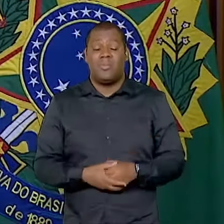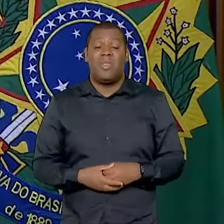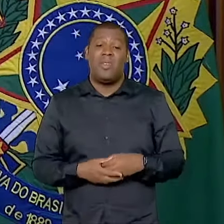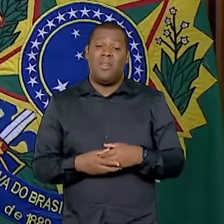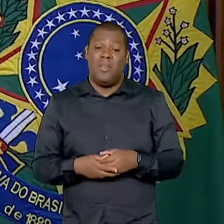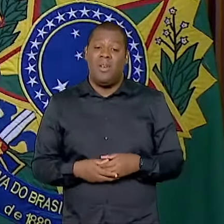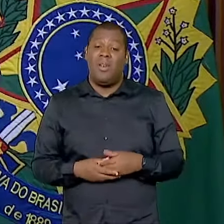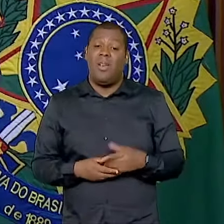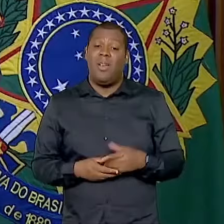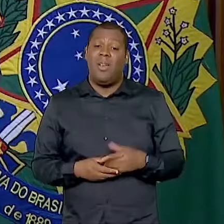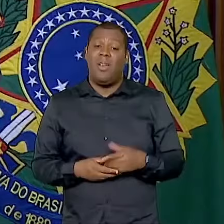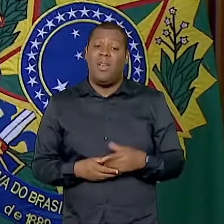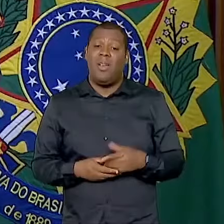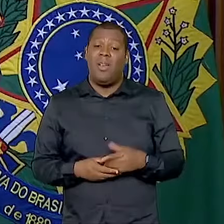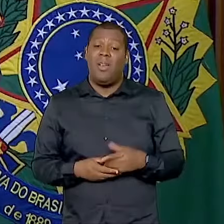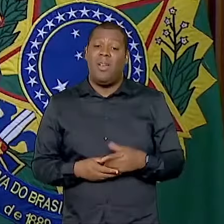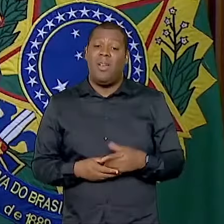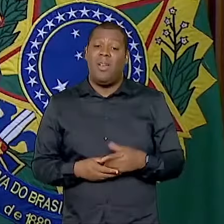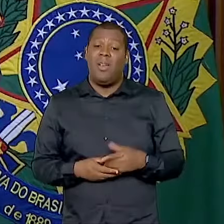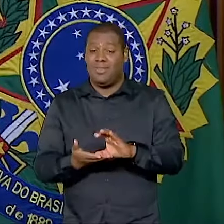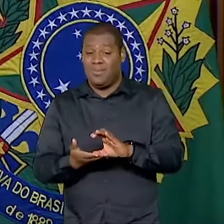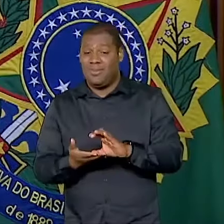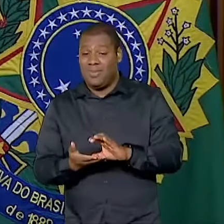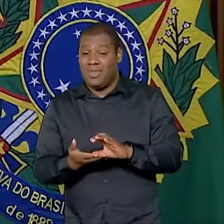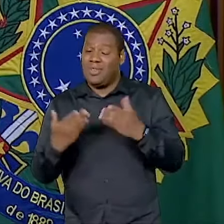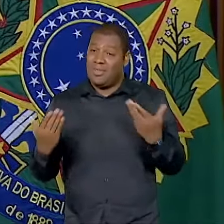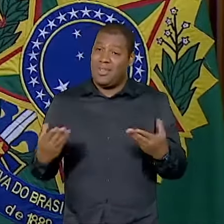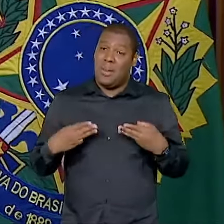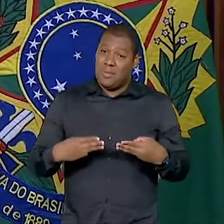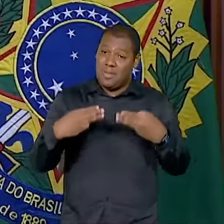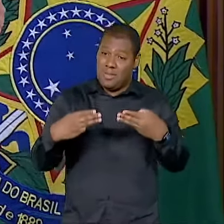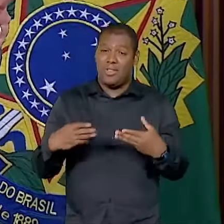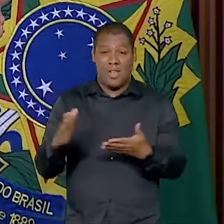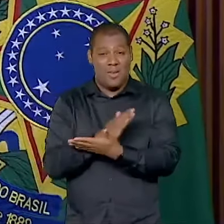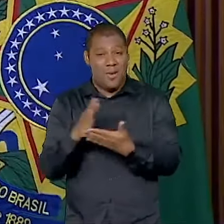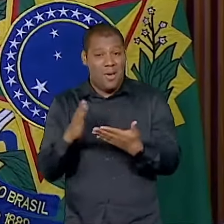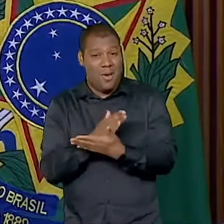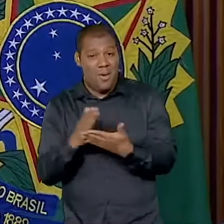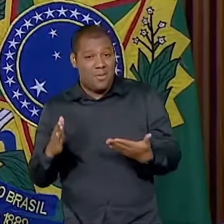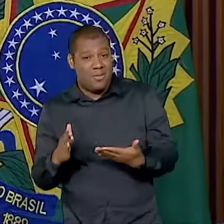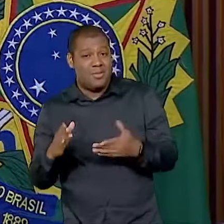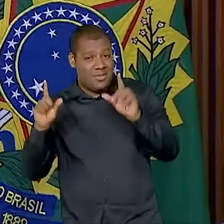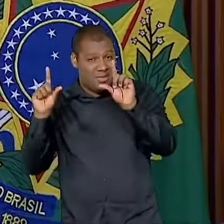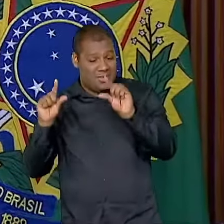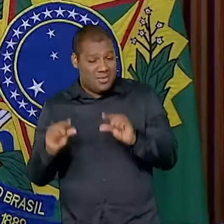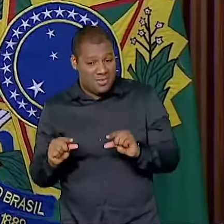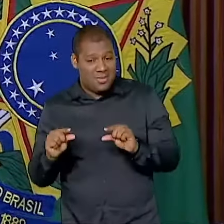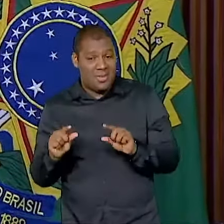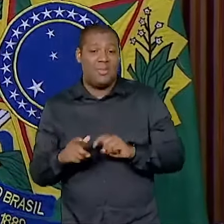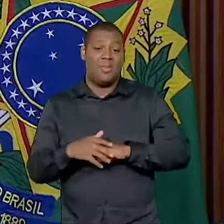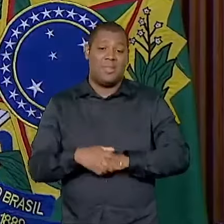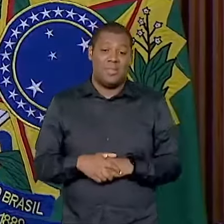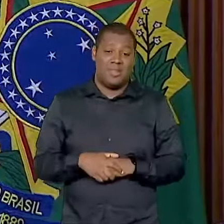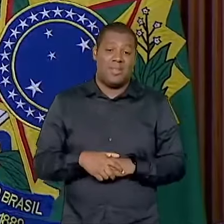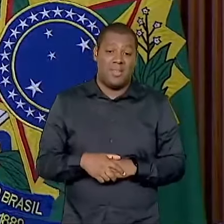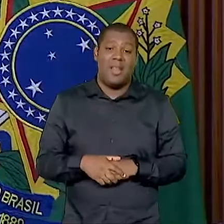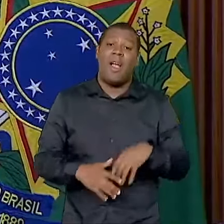cortando. As pessoas já olham para Simone Tebet achando que ela que está cortando, ou para o Haddad achando que é você que está cortando. Muitas vezes